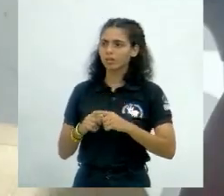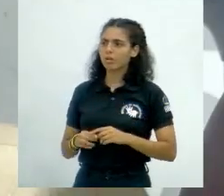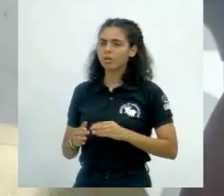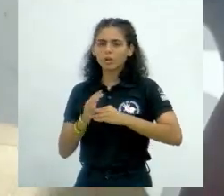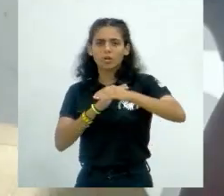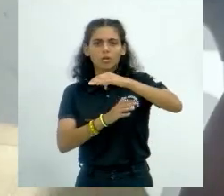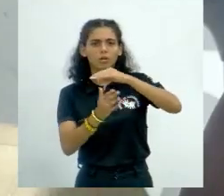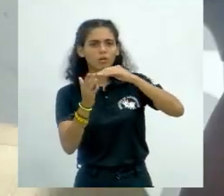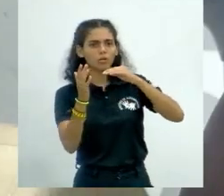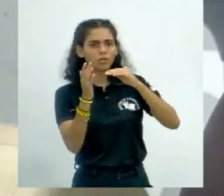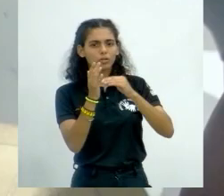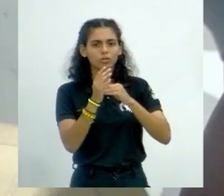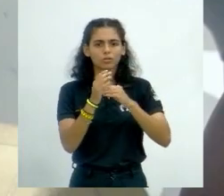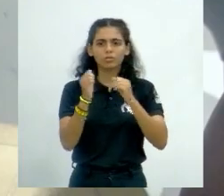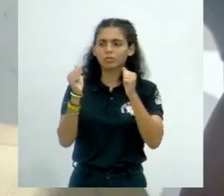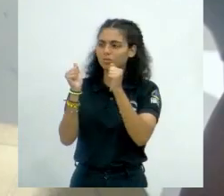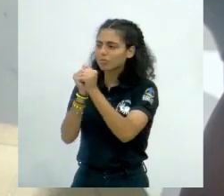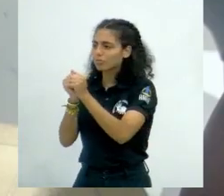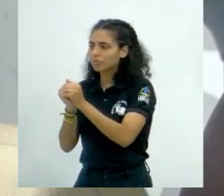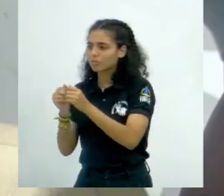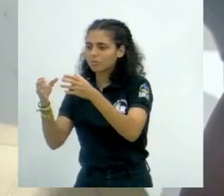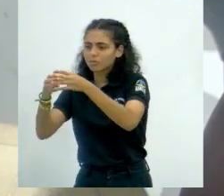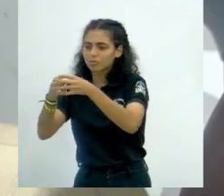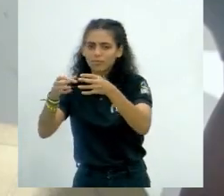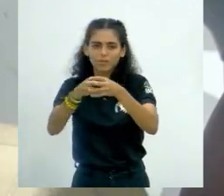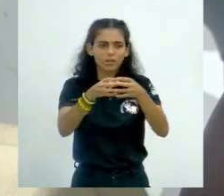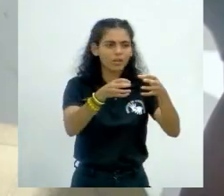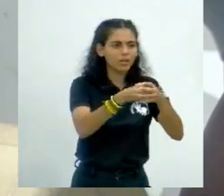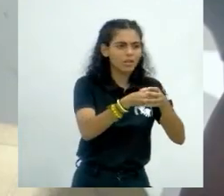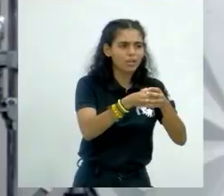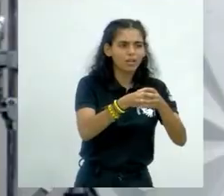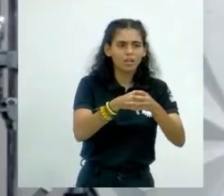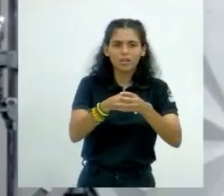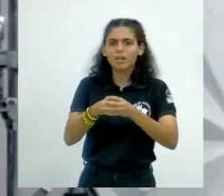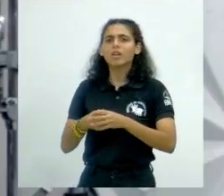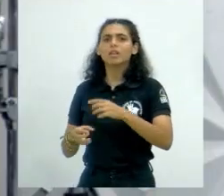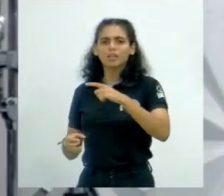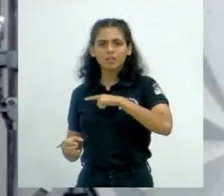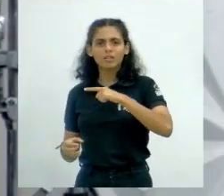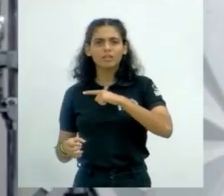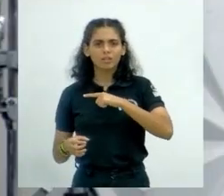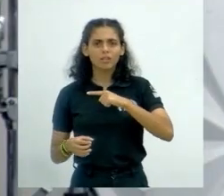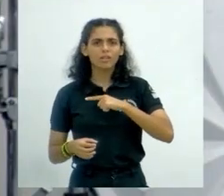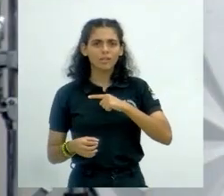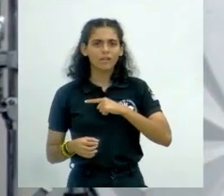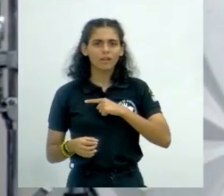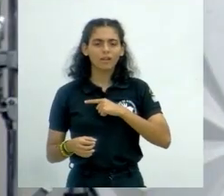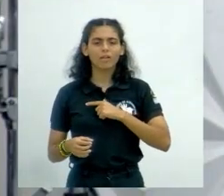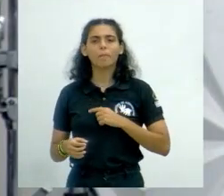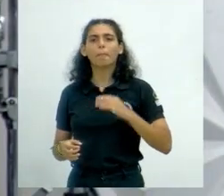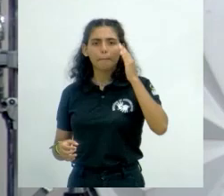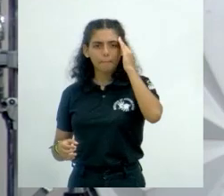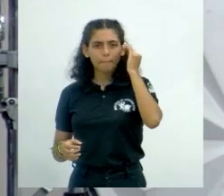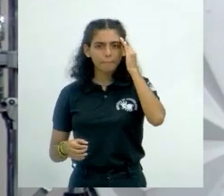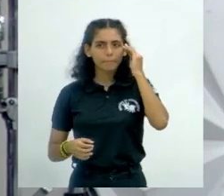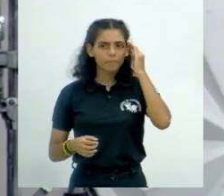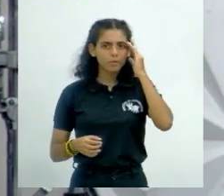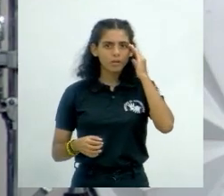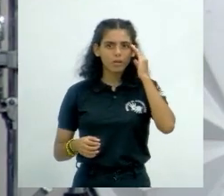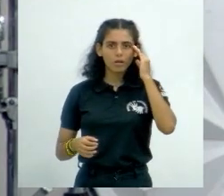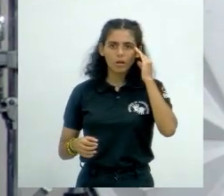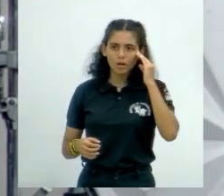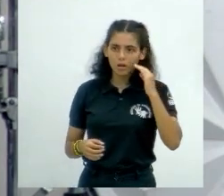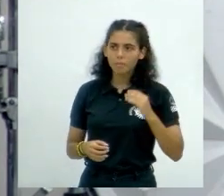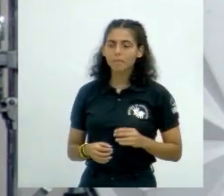recursos para o reino. Essa esperteza que a gente precisa ter para, inclusive, levantar recursos, por exemplo, para o